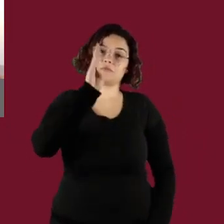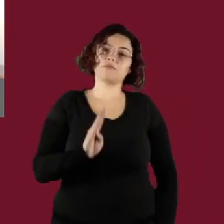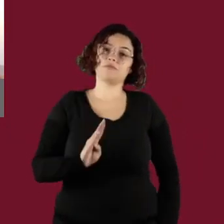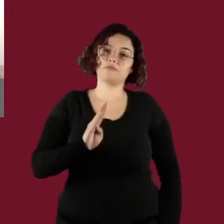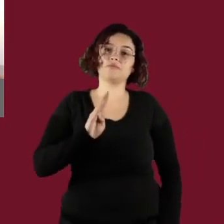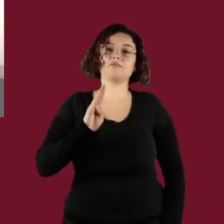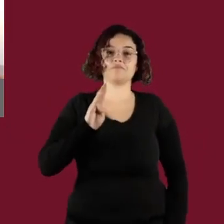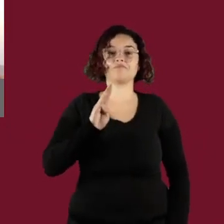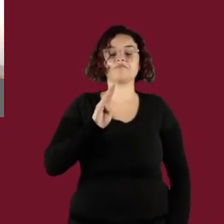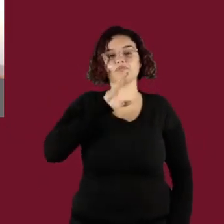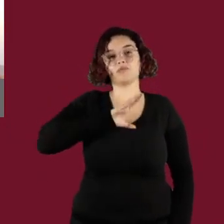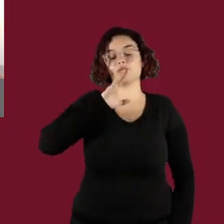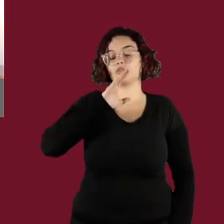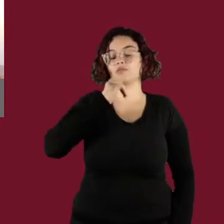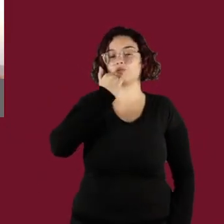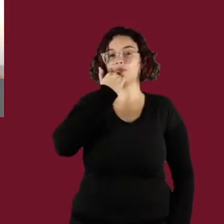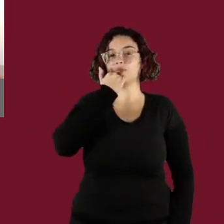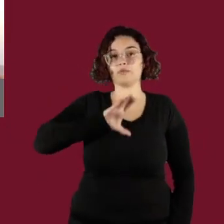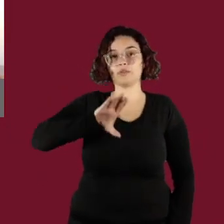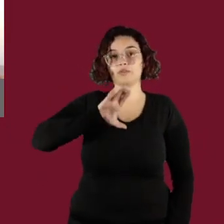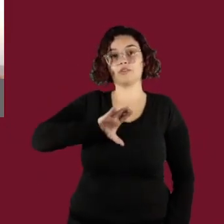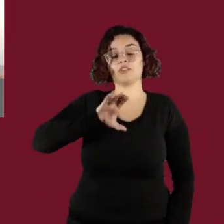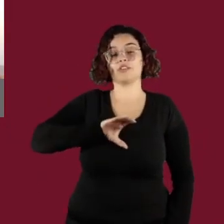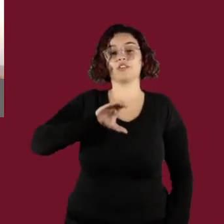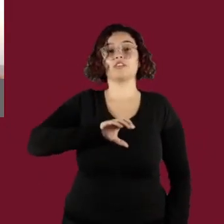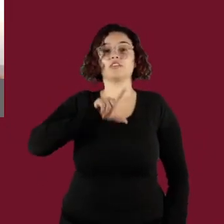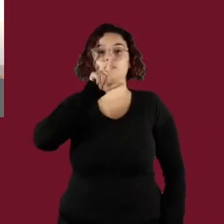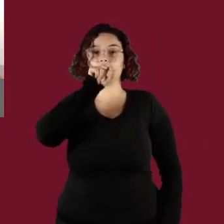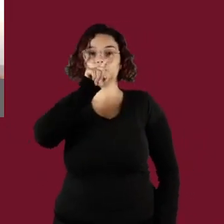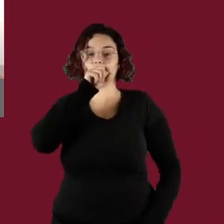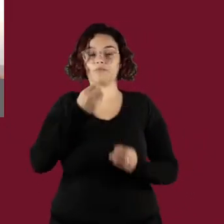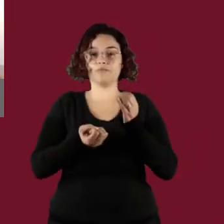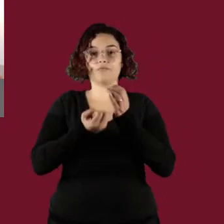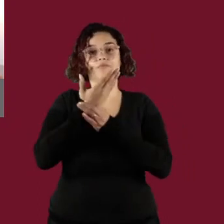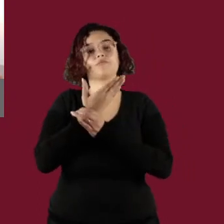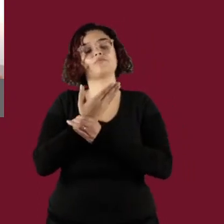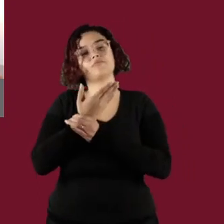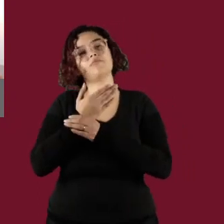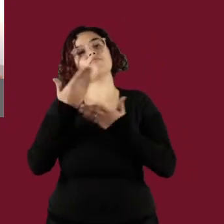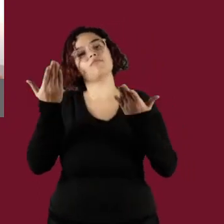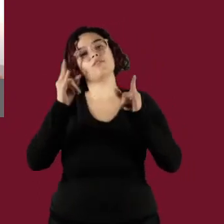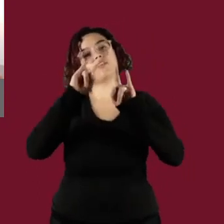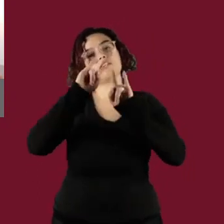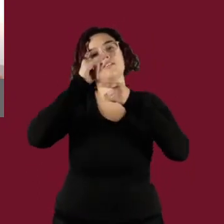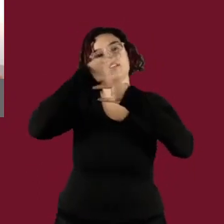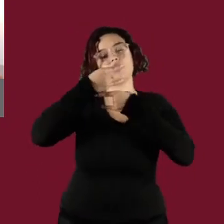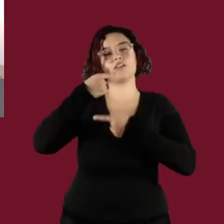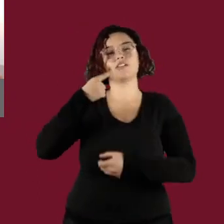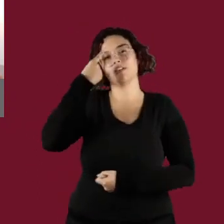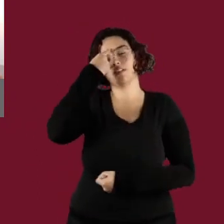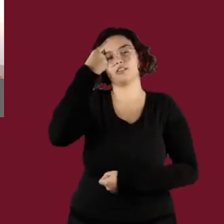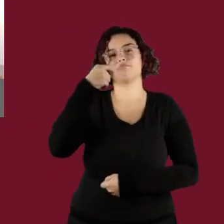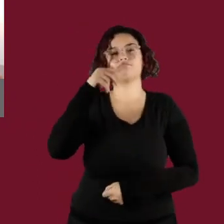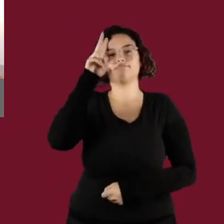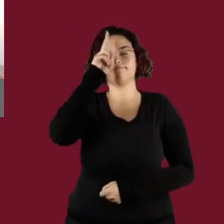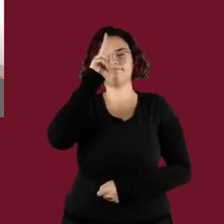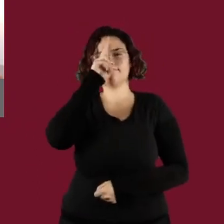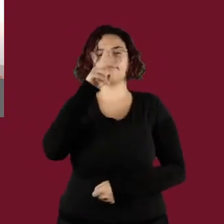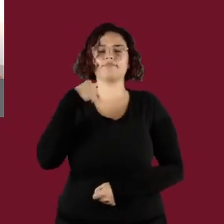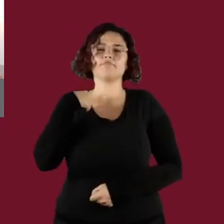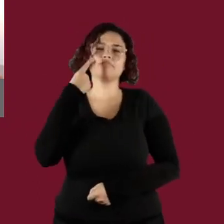temos observado isso. E uma coisa que, conversando com o Eleutério ontem sobre essa live, ele me lembrou, e eu achei bem interessante também, a nossa